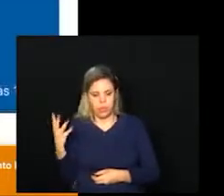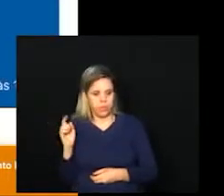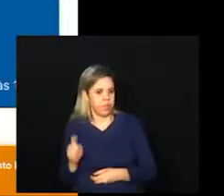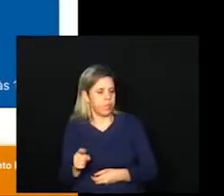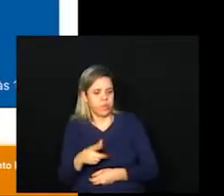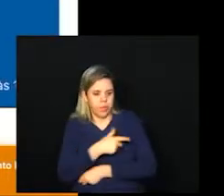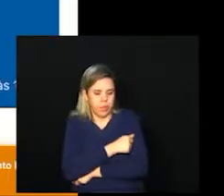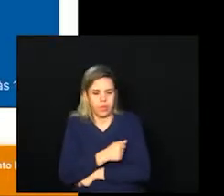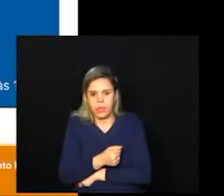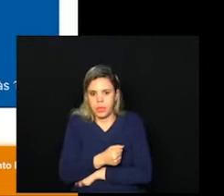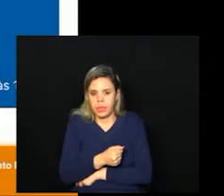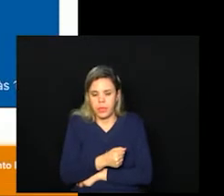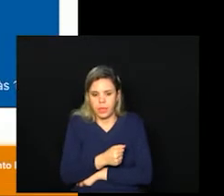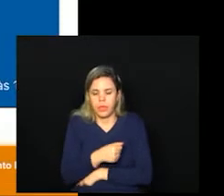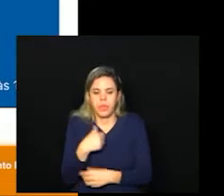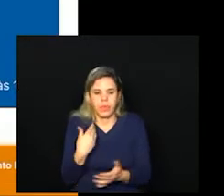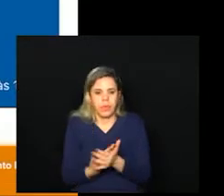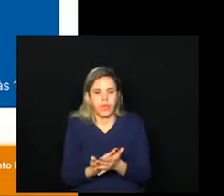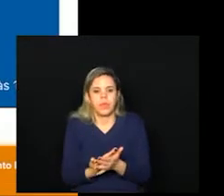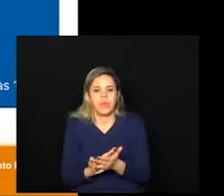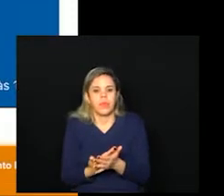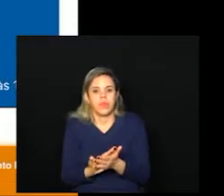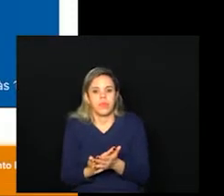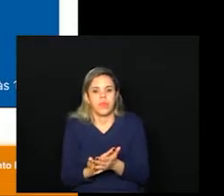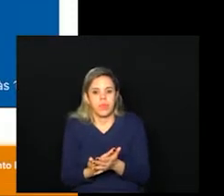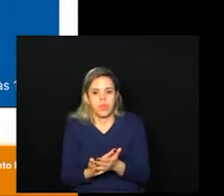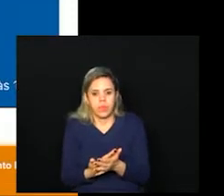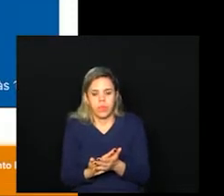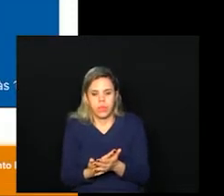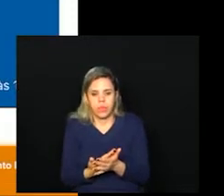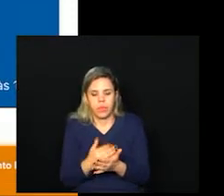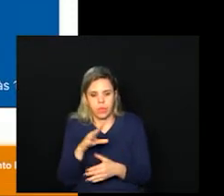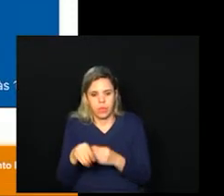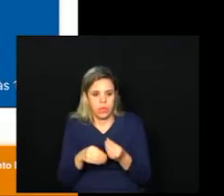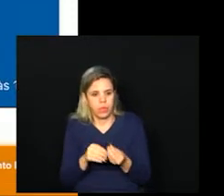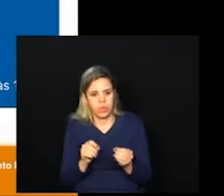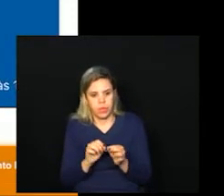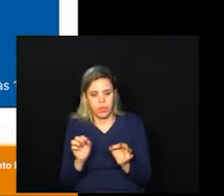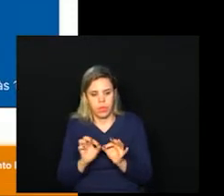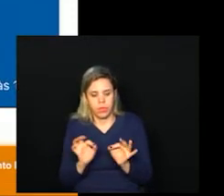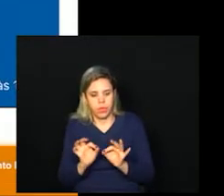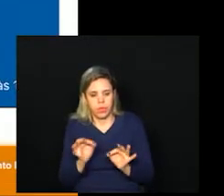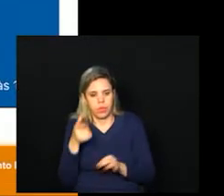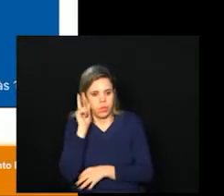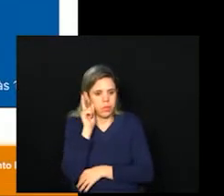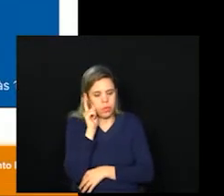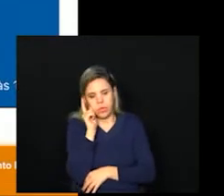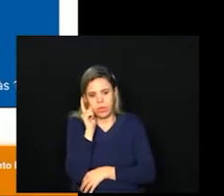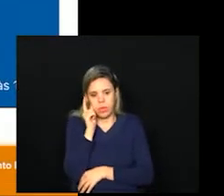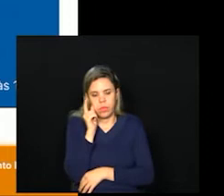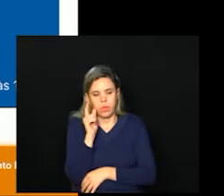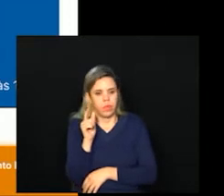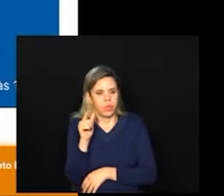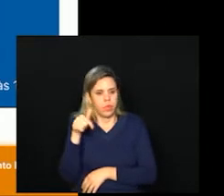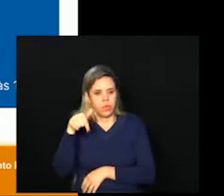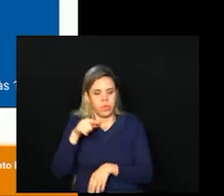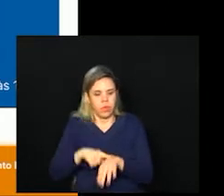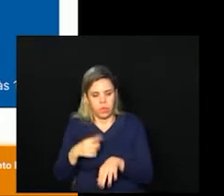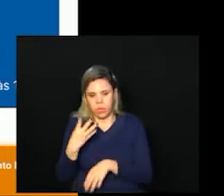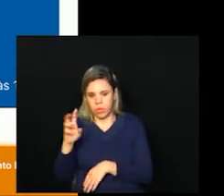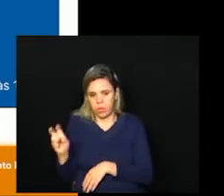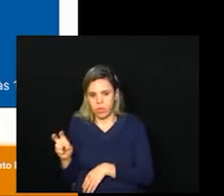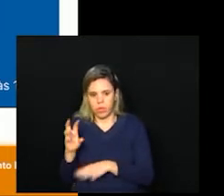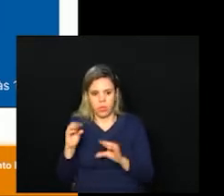1.099.246 doses até aí essa atualização que foi feita ontem, olha, às